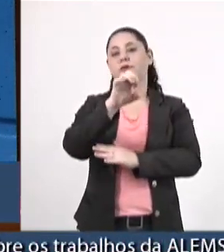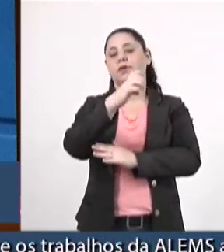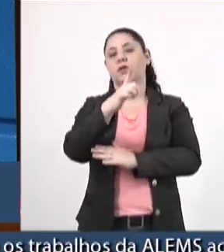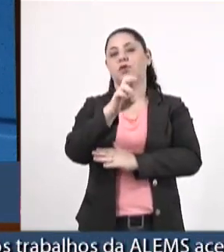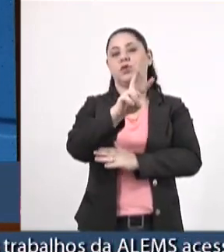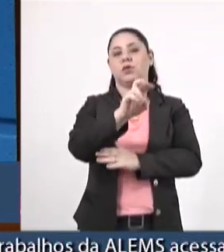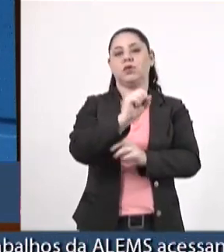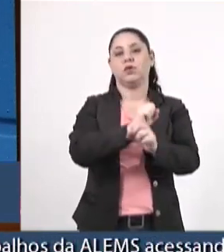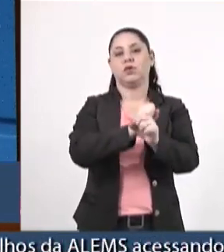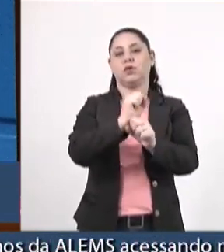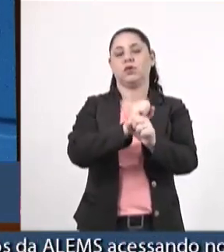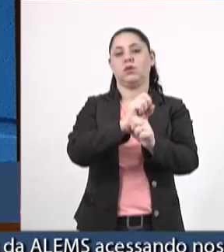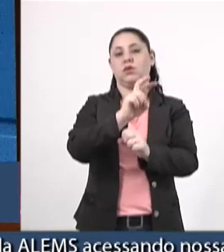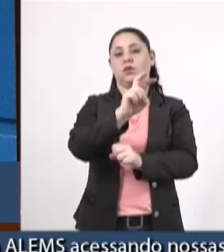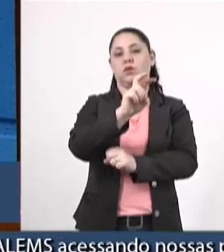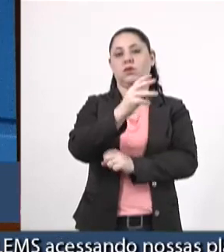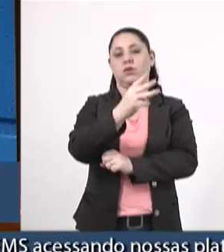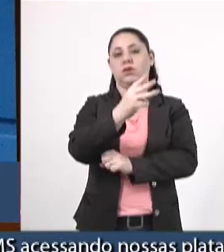5 anos de